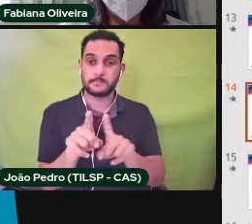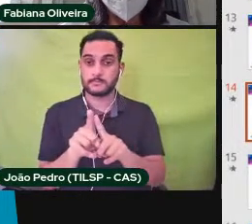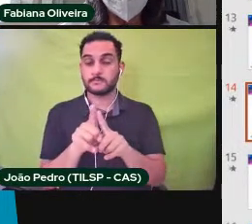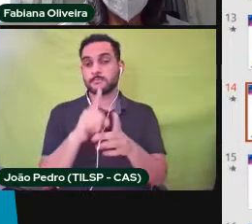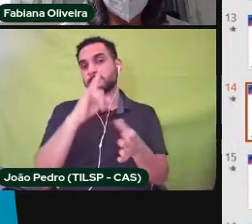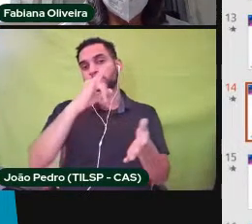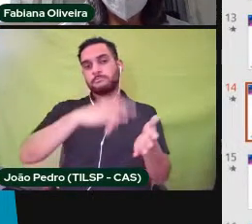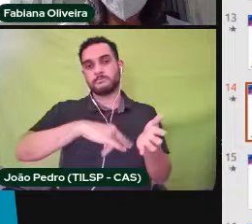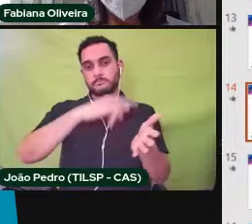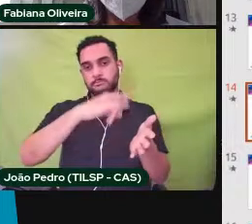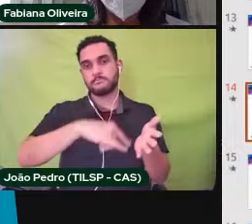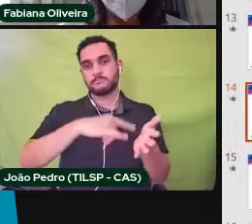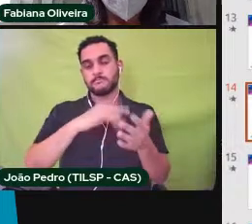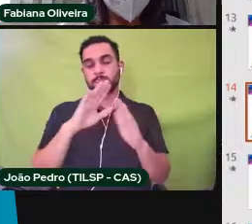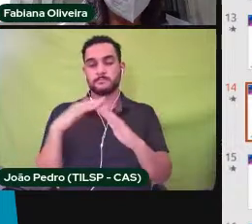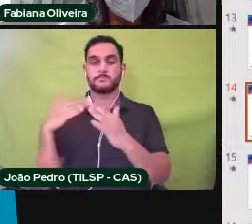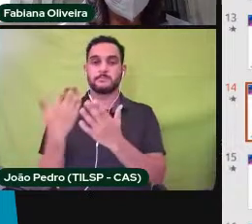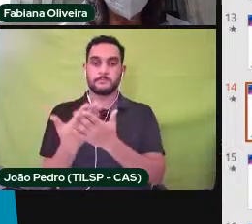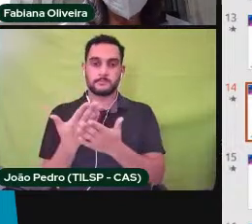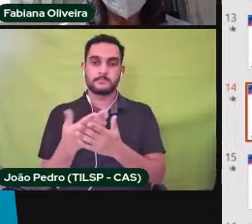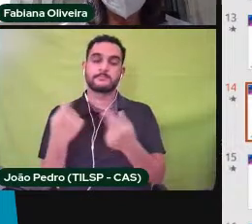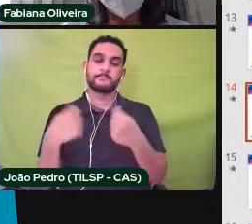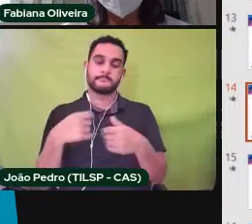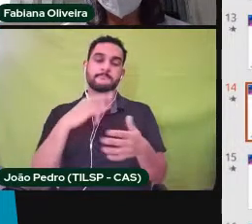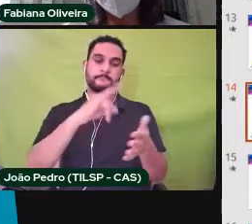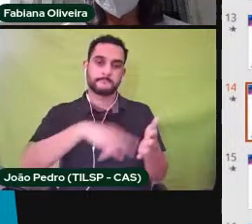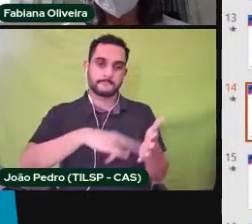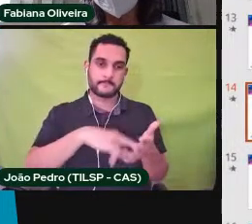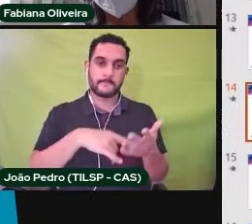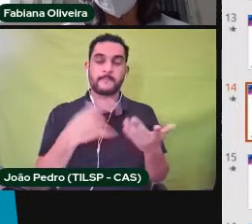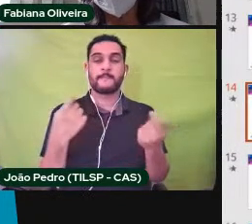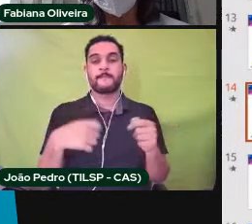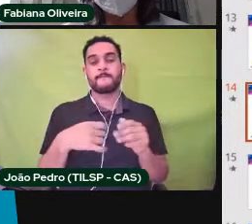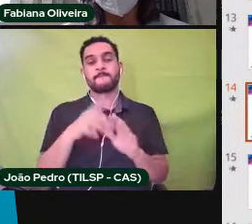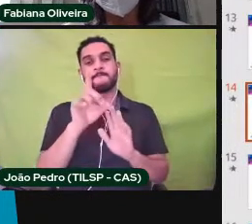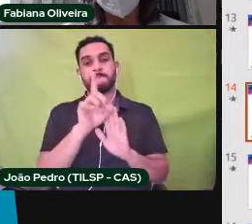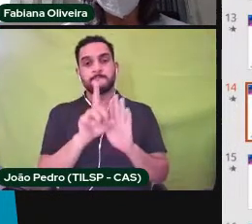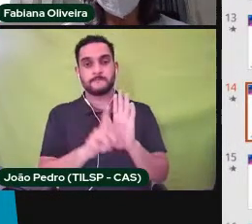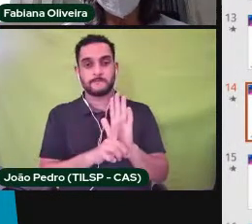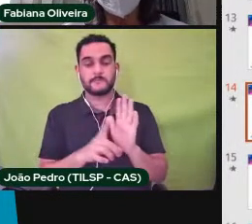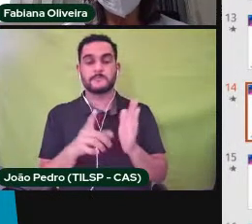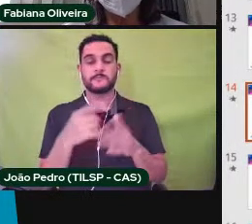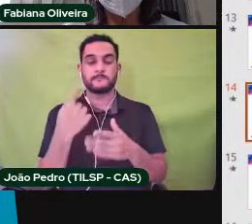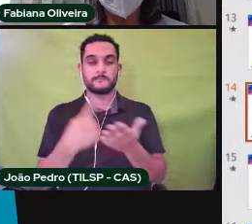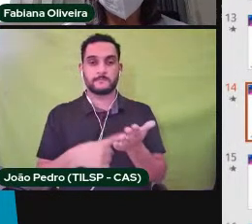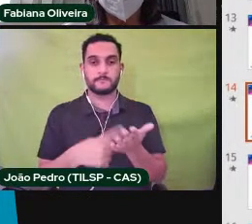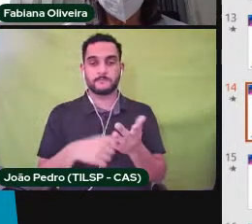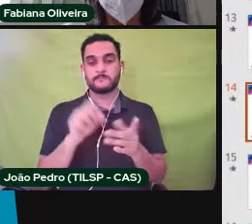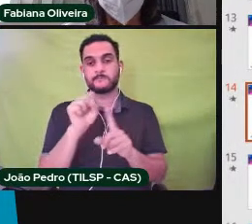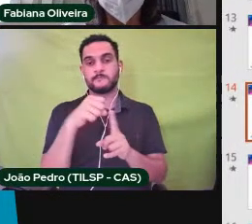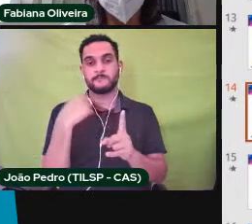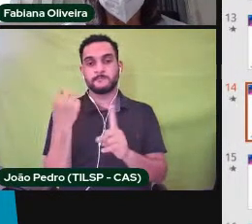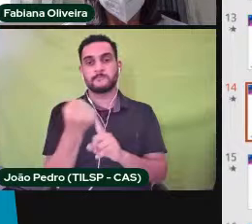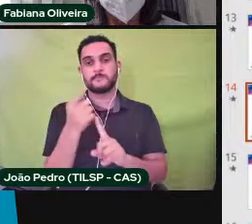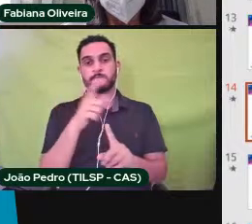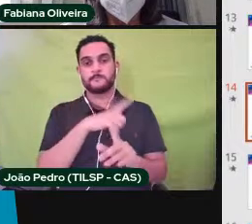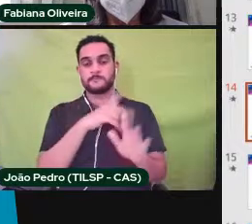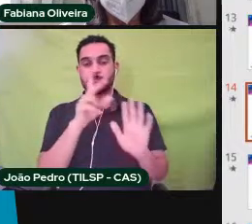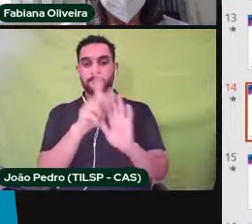A instituição escolar precisa de documento. Ela precisa fazer sua declaração e compromisso social por meio de um projeto